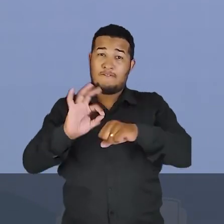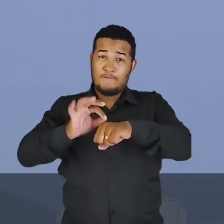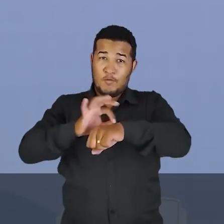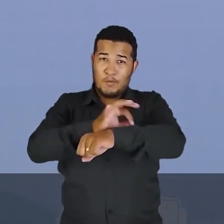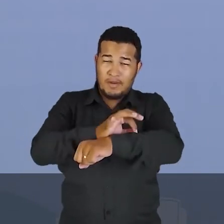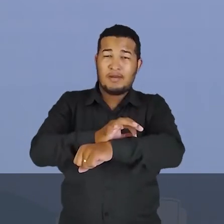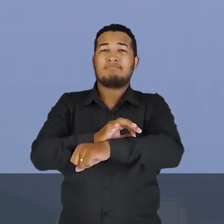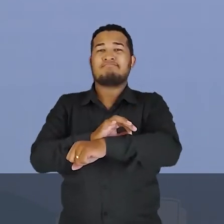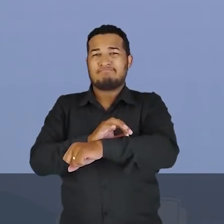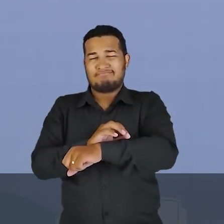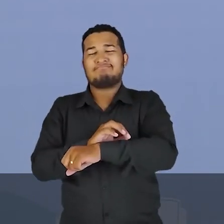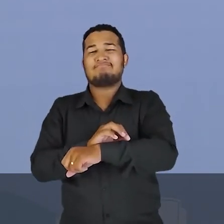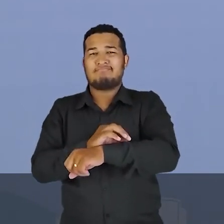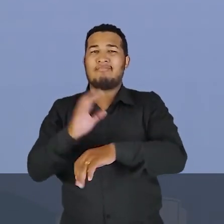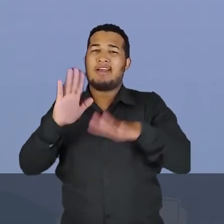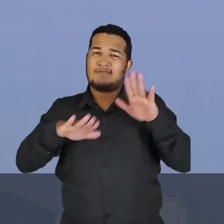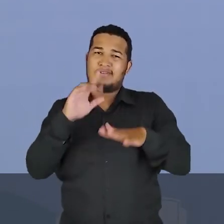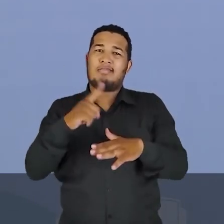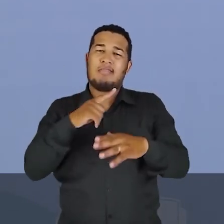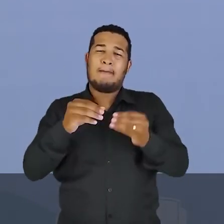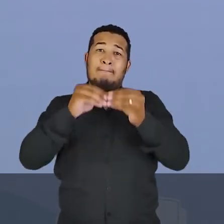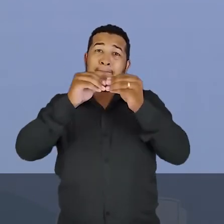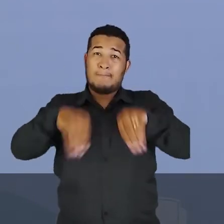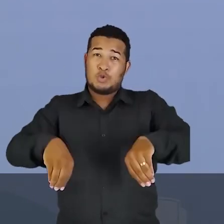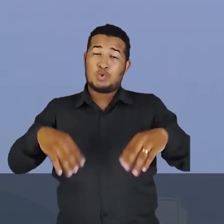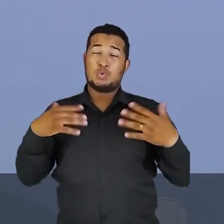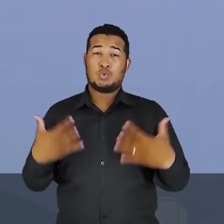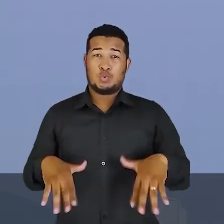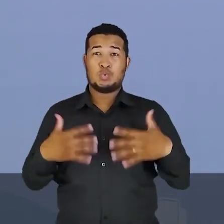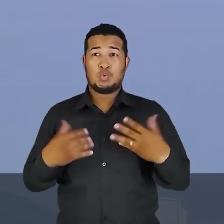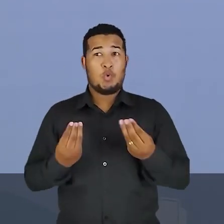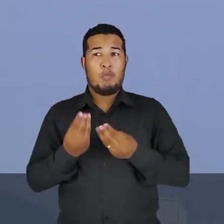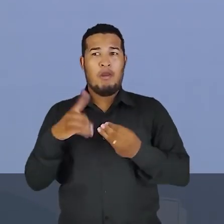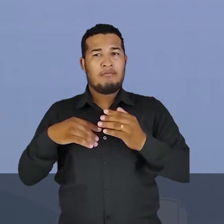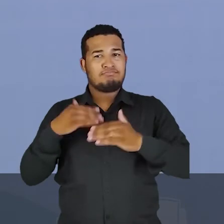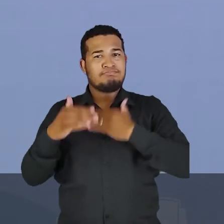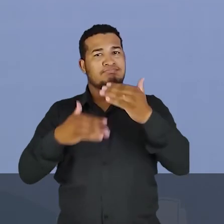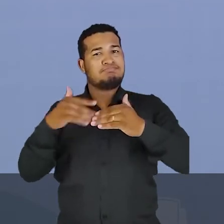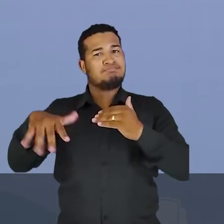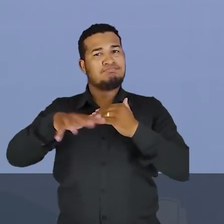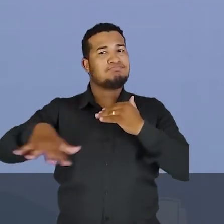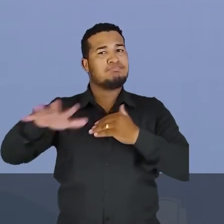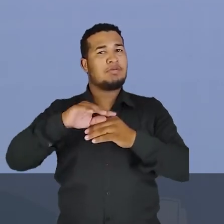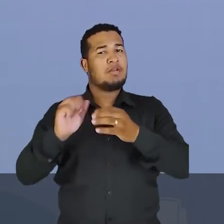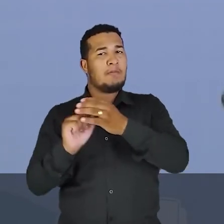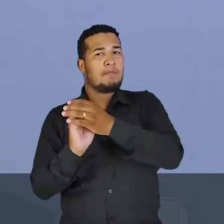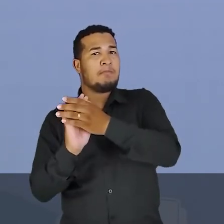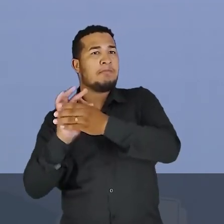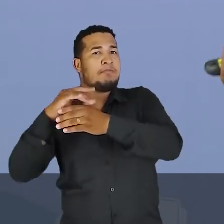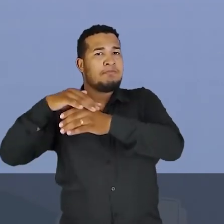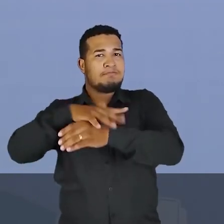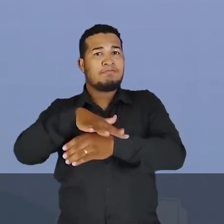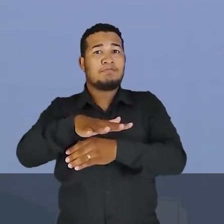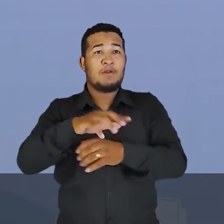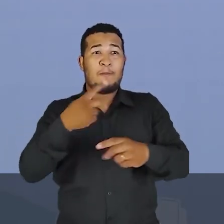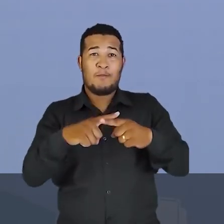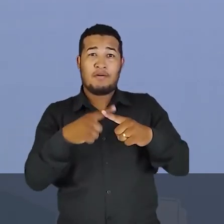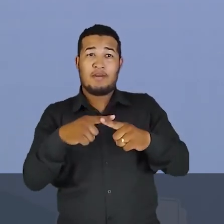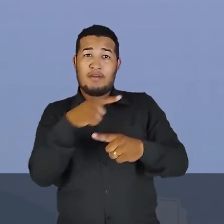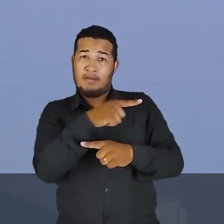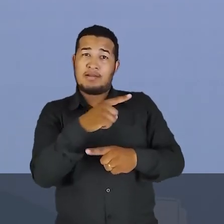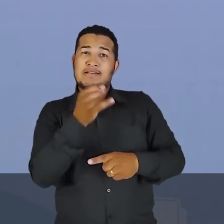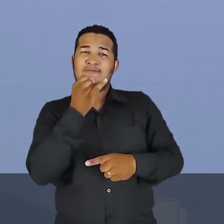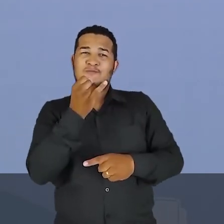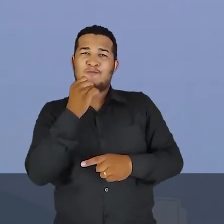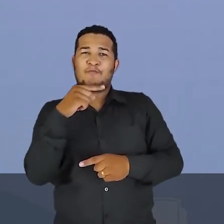podem apresentar um prejuízo muito grande nesse processo de recuperação de nascentes, porque elas, como